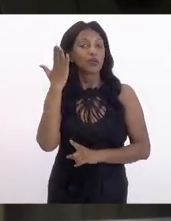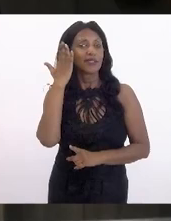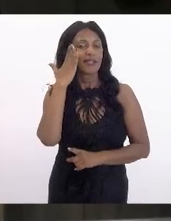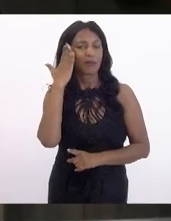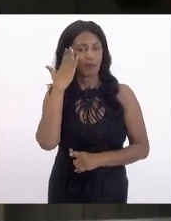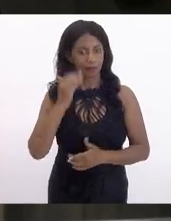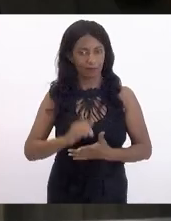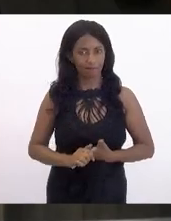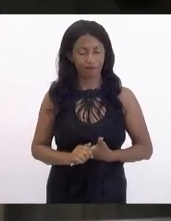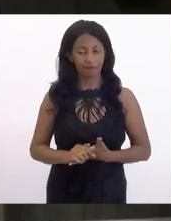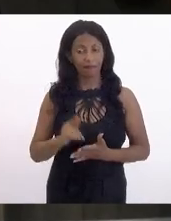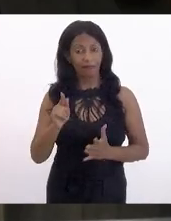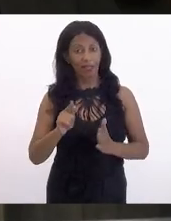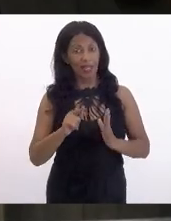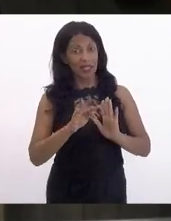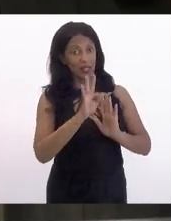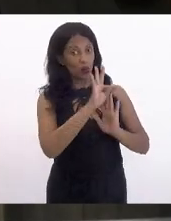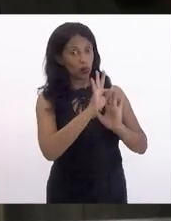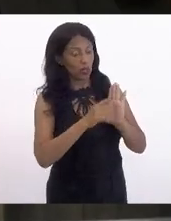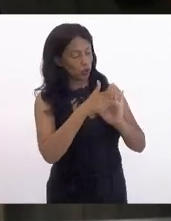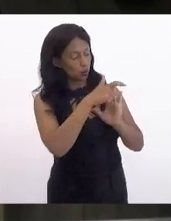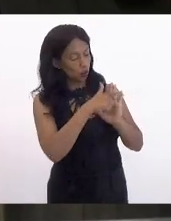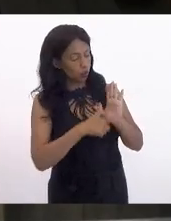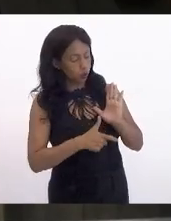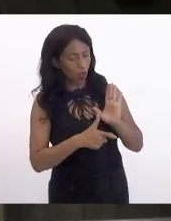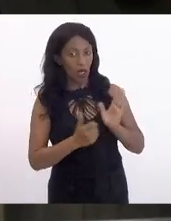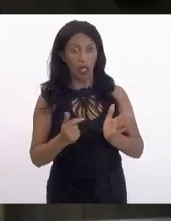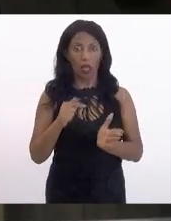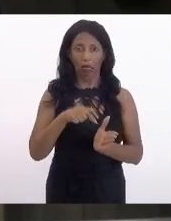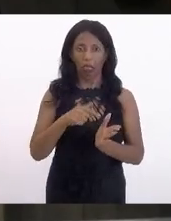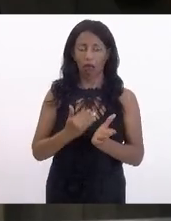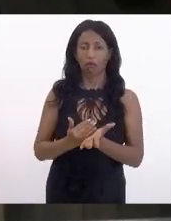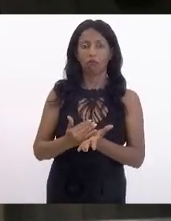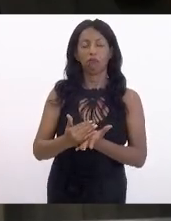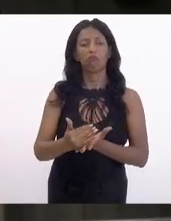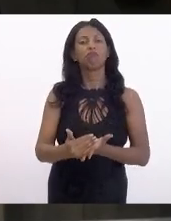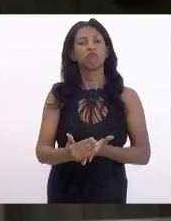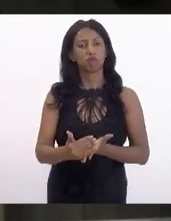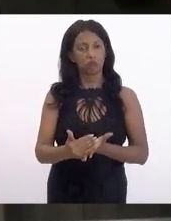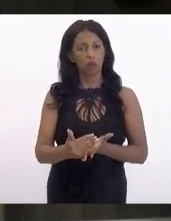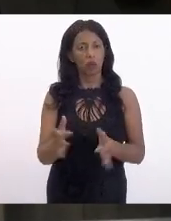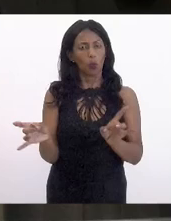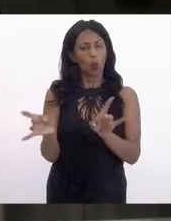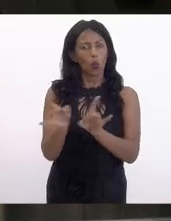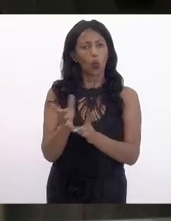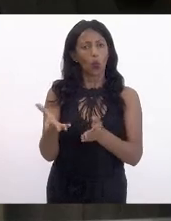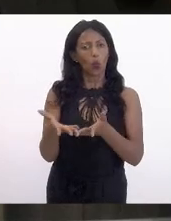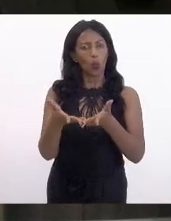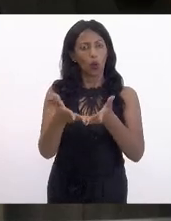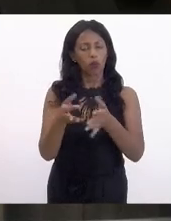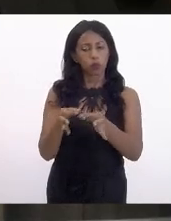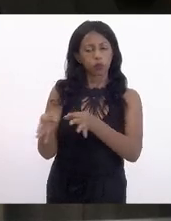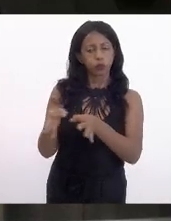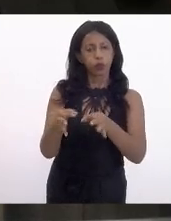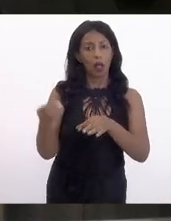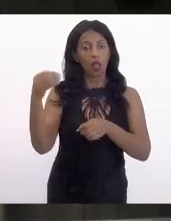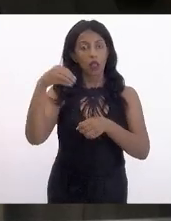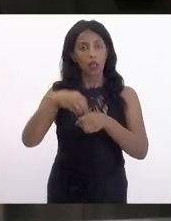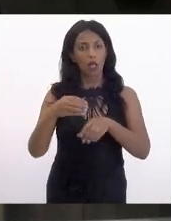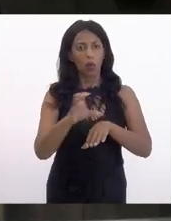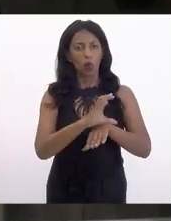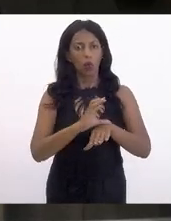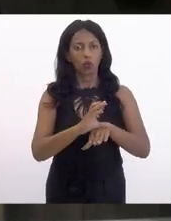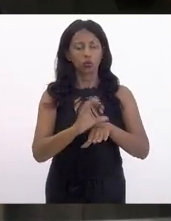Saber Este é portanto um princípio insculpido na Constituição